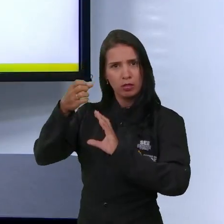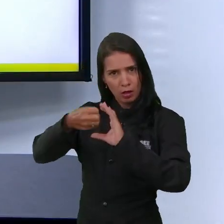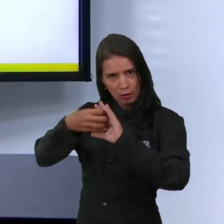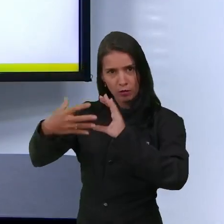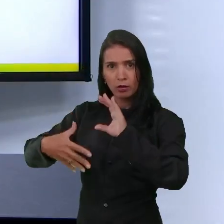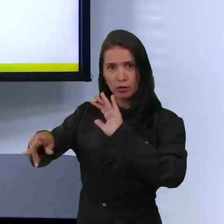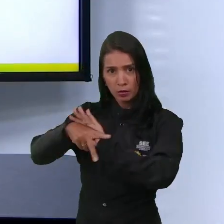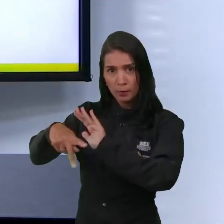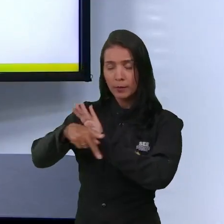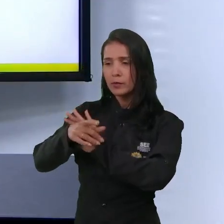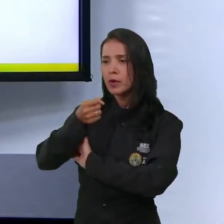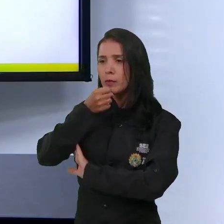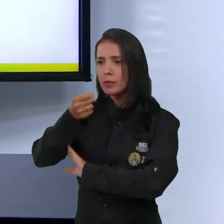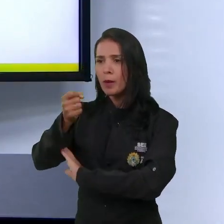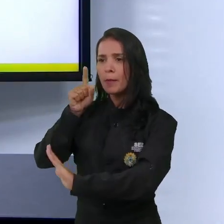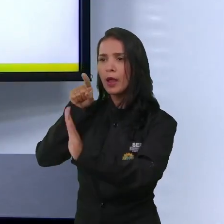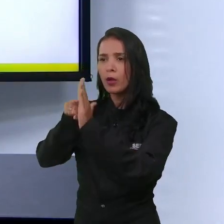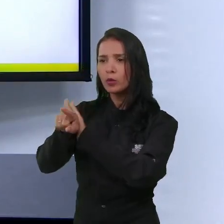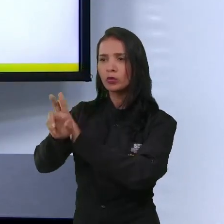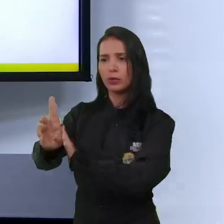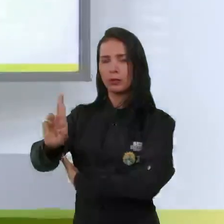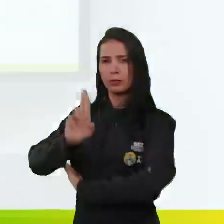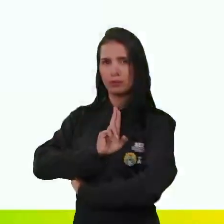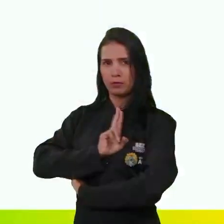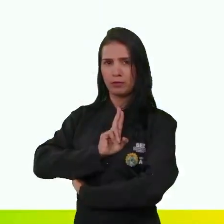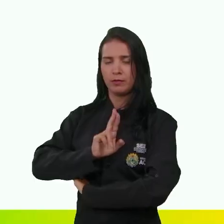de perguntas e respostas.